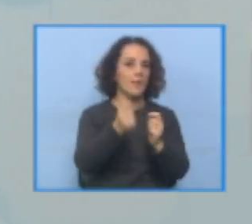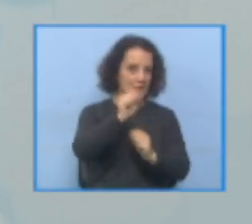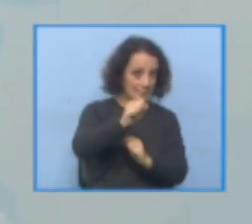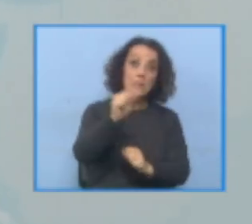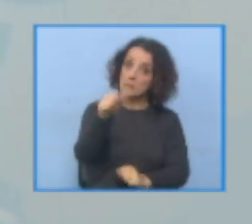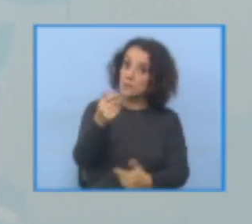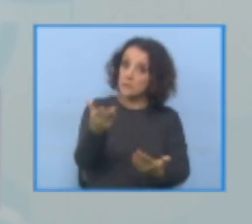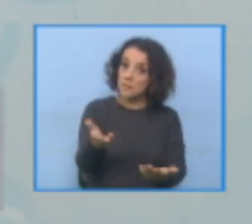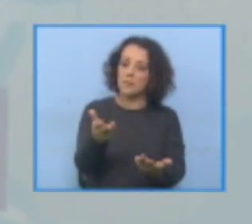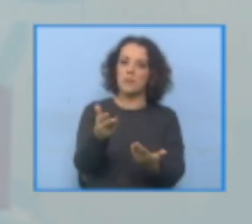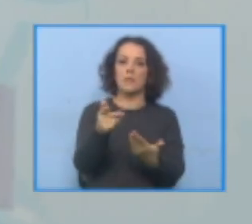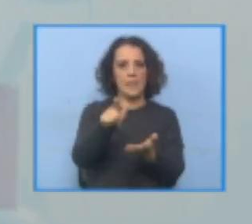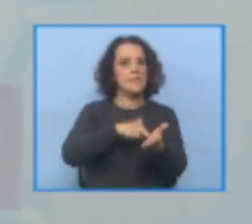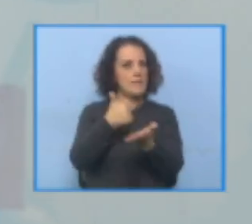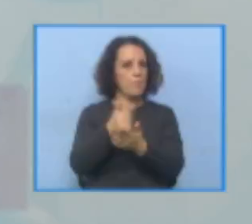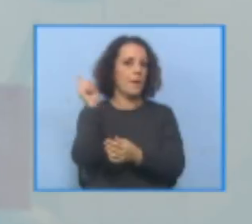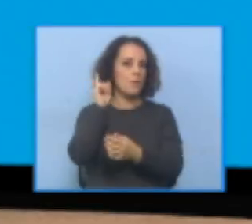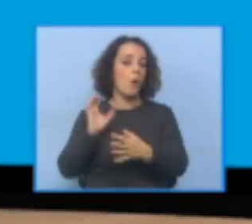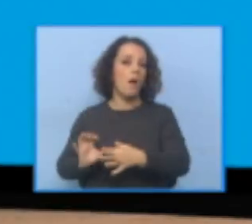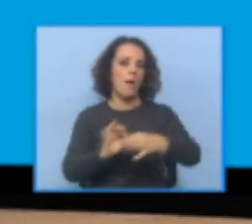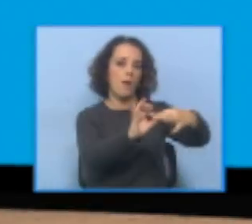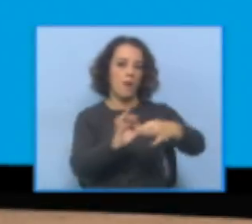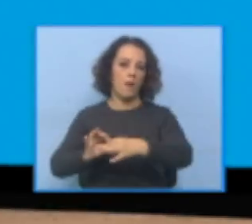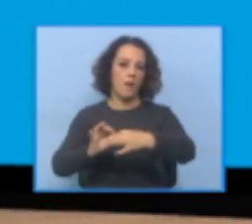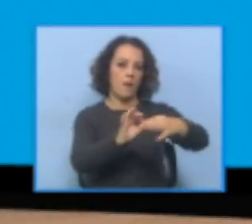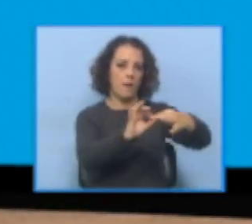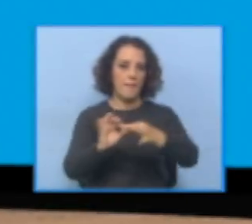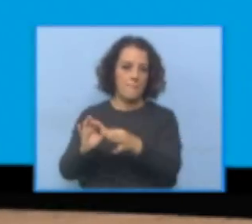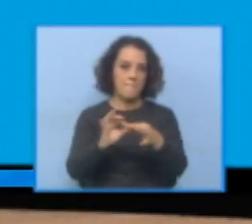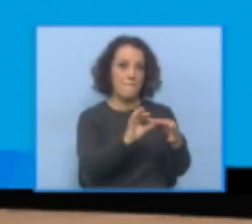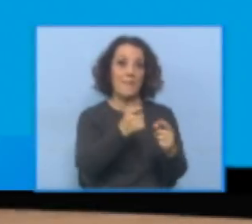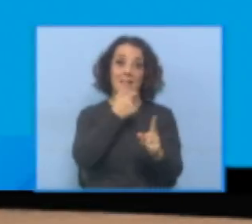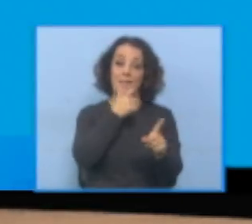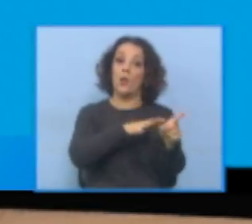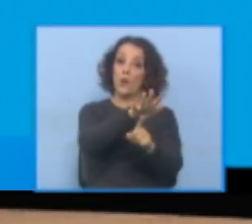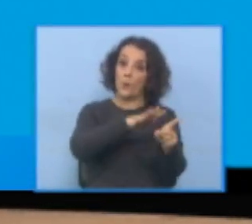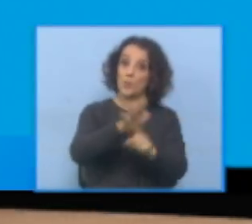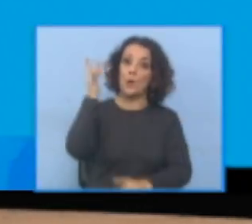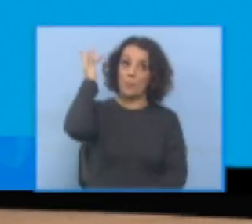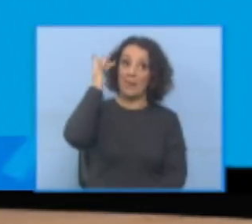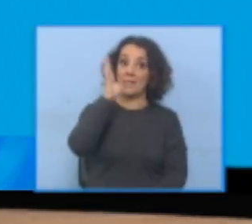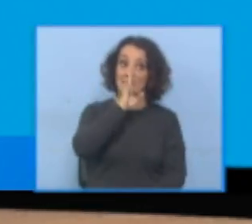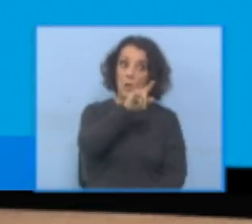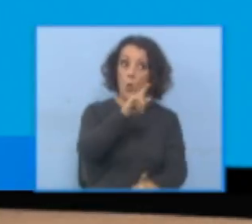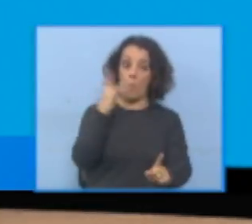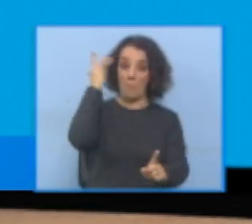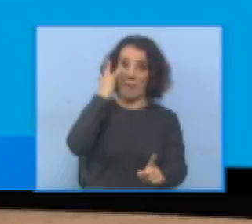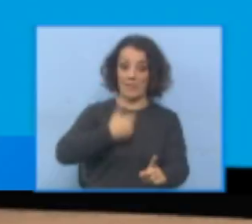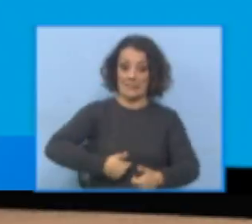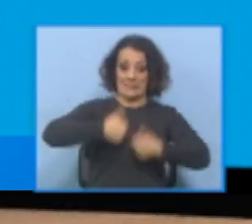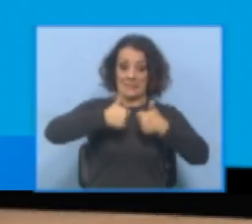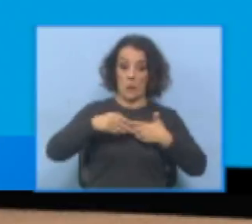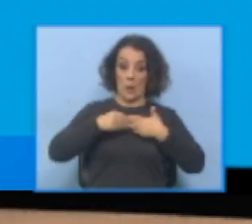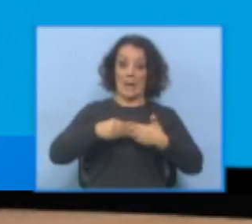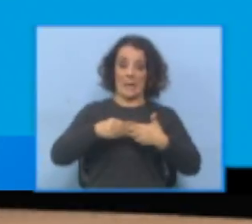mas isso é sempre importante, que depois eles consigam convencer o padre, porque se o padre é o líder primeiro na